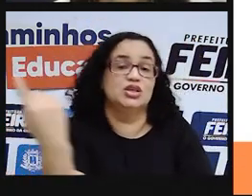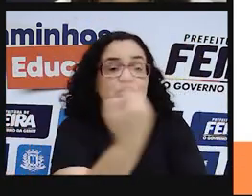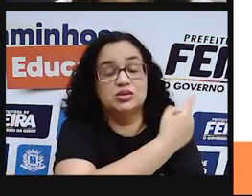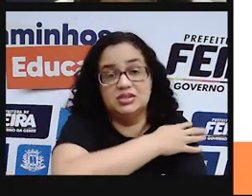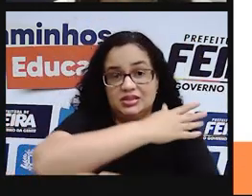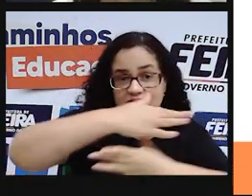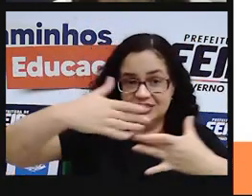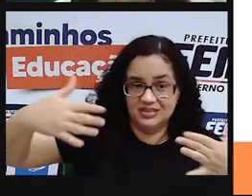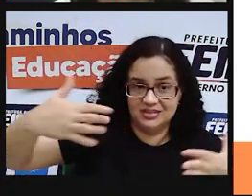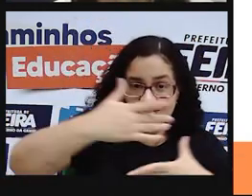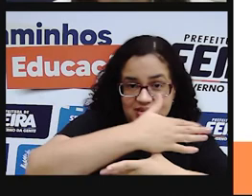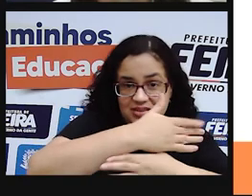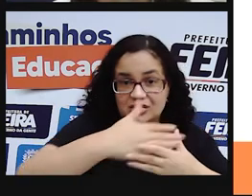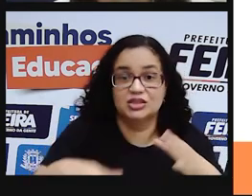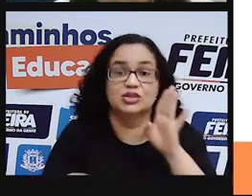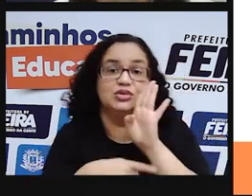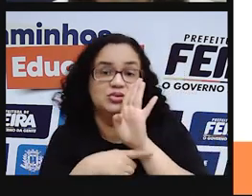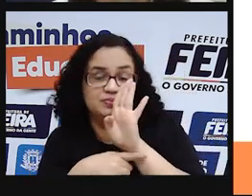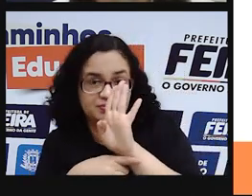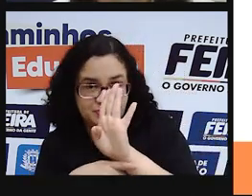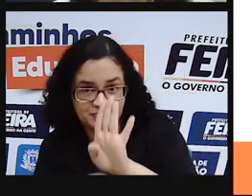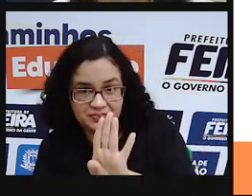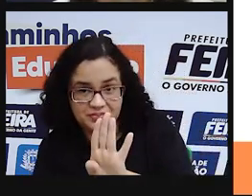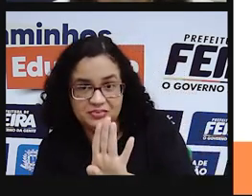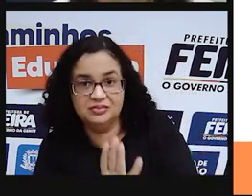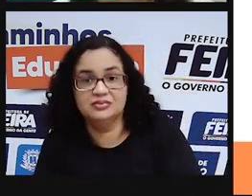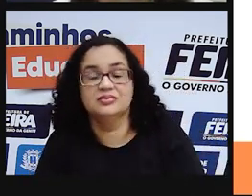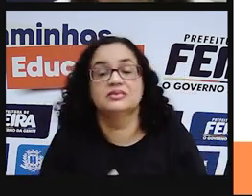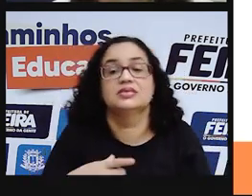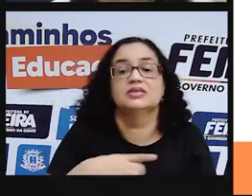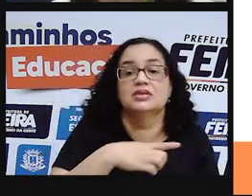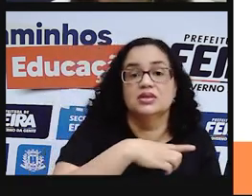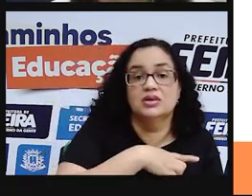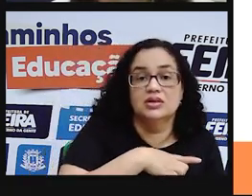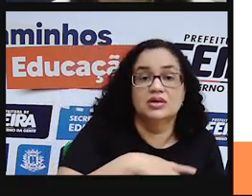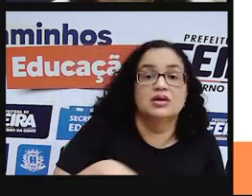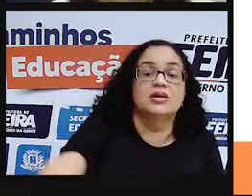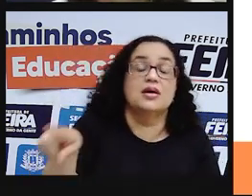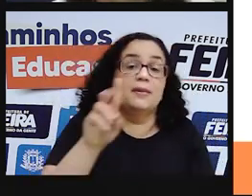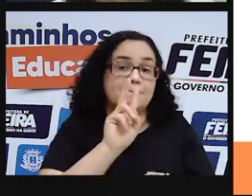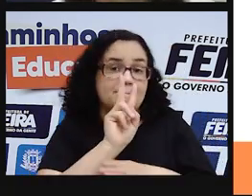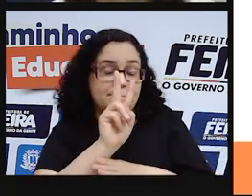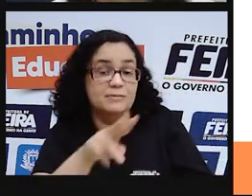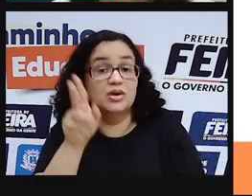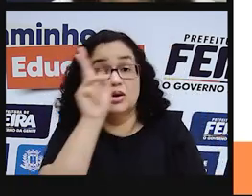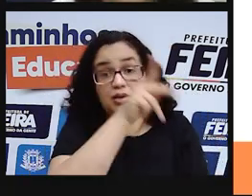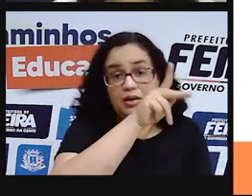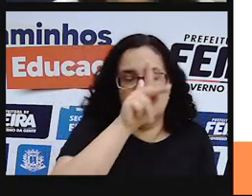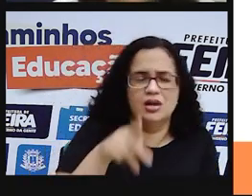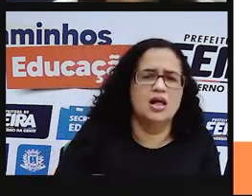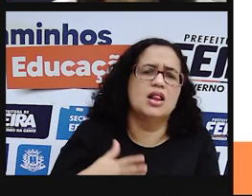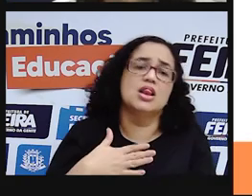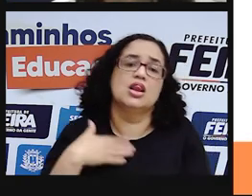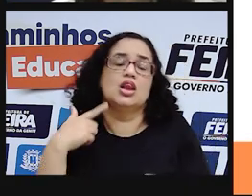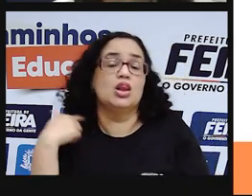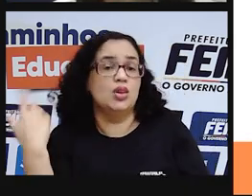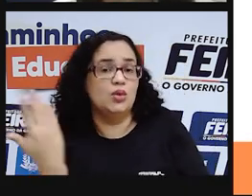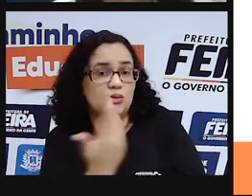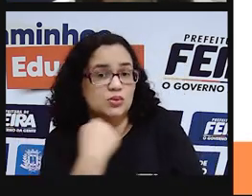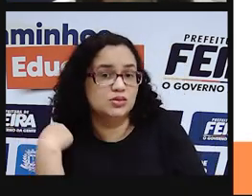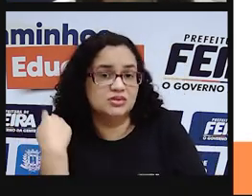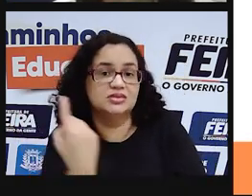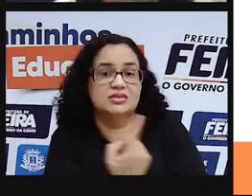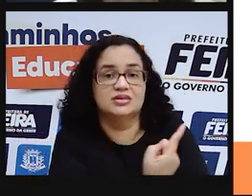já tão carente de patrimônios ambientais seja uma prioridade prioridade com uma pro falou nossa né como